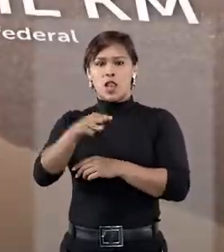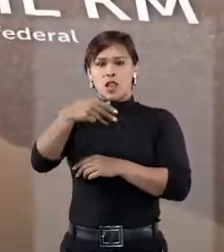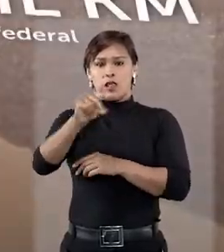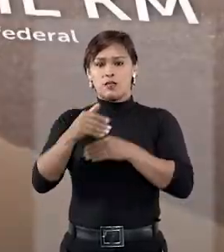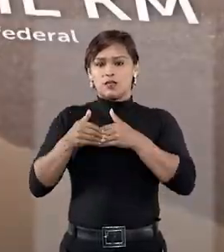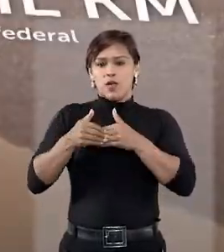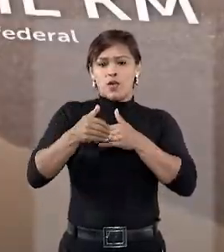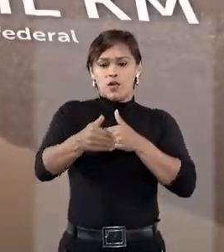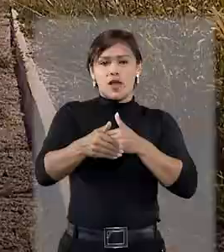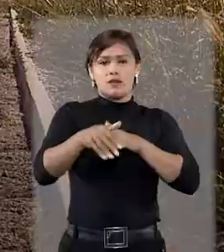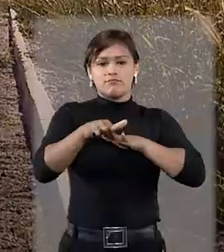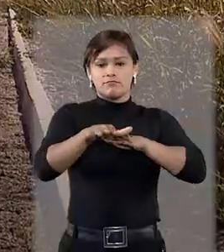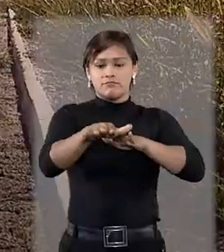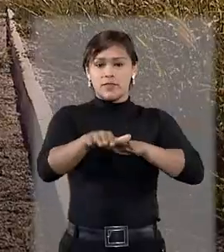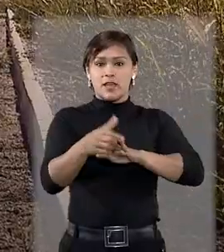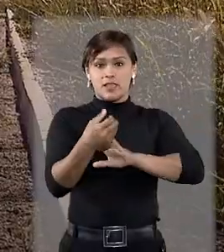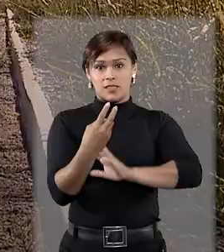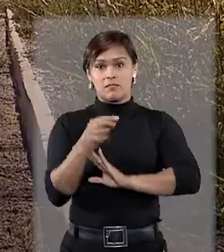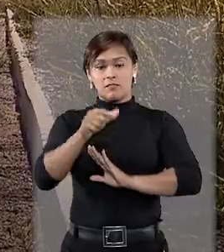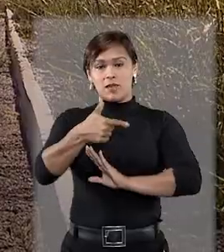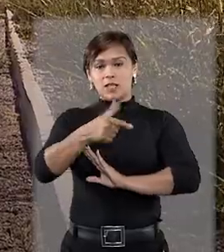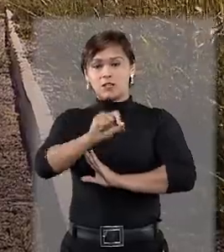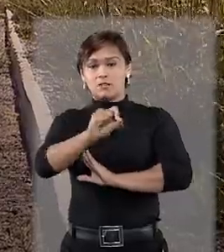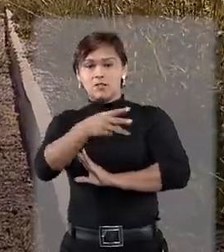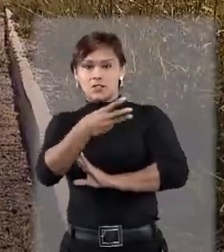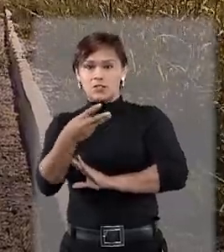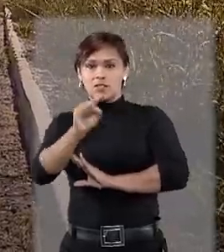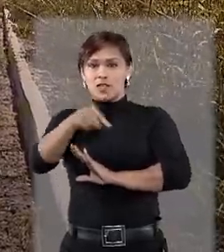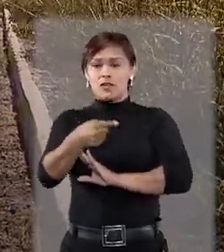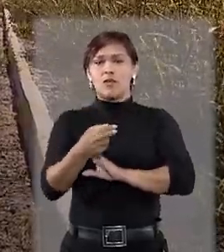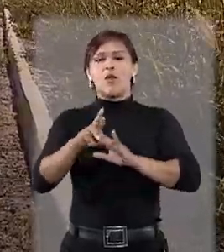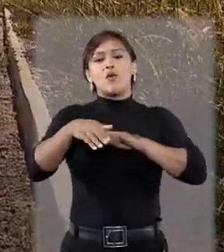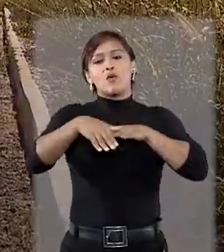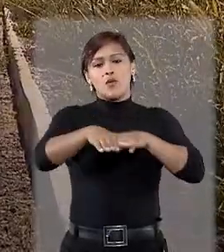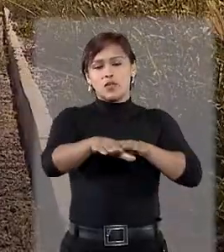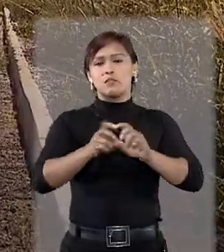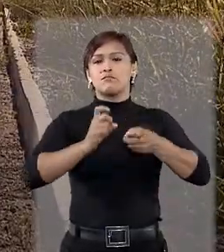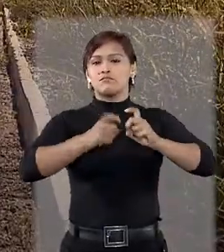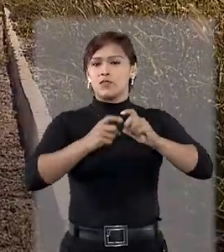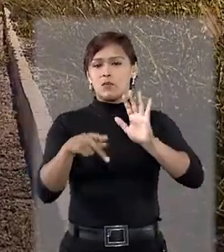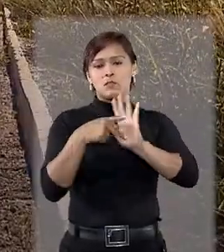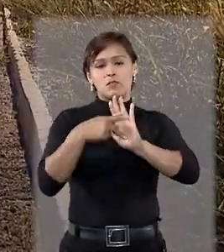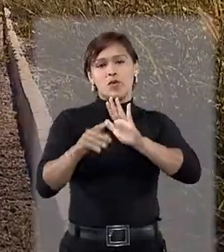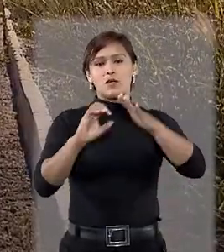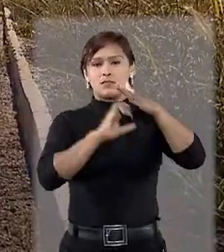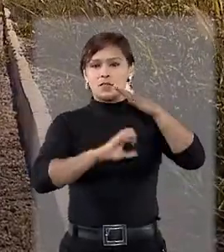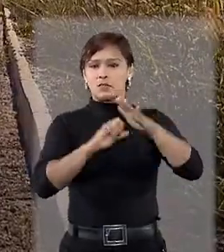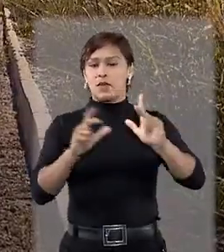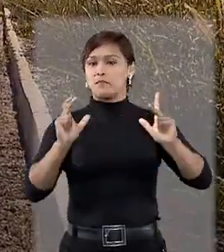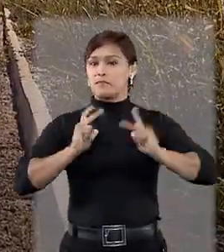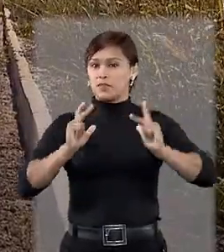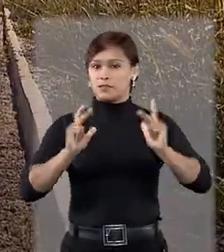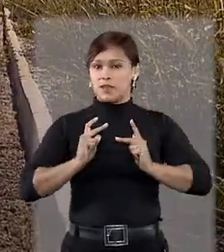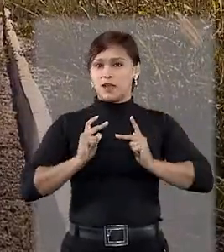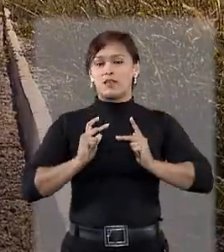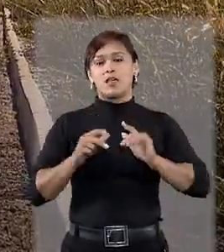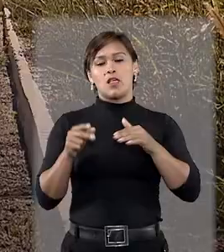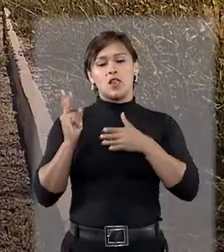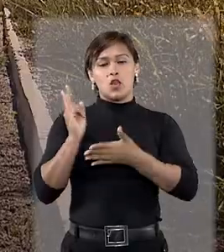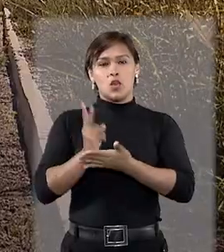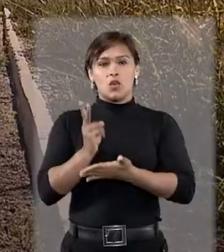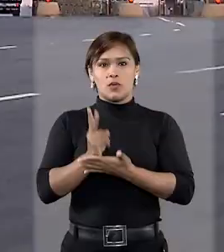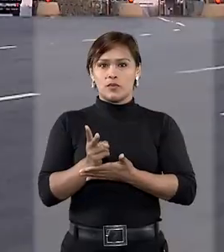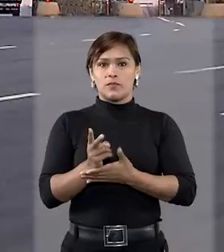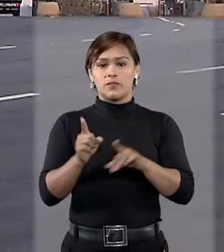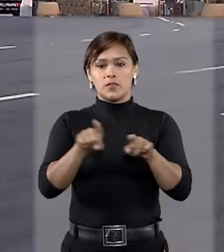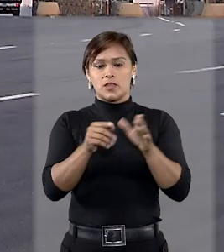malha rodoviária federal. E desses, mais de 23 mil são de rodovias administradas por concessionárias por tempo